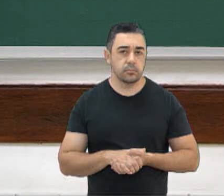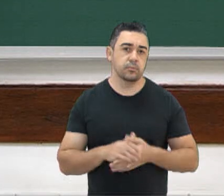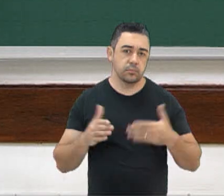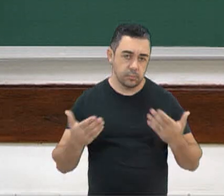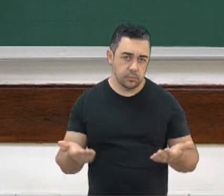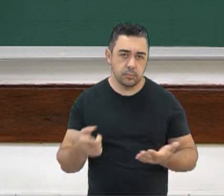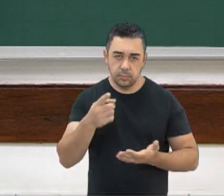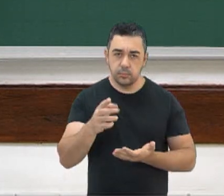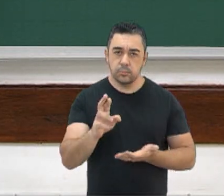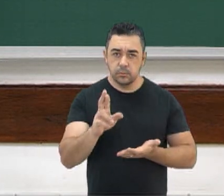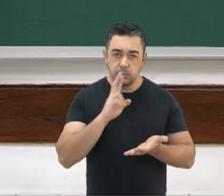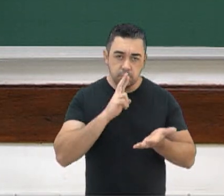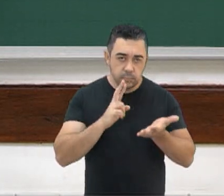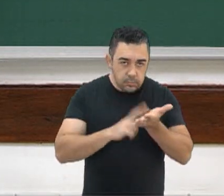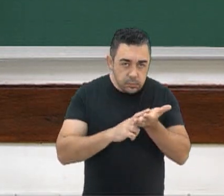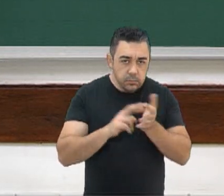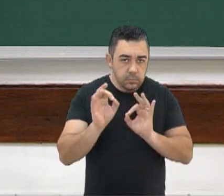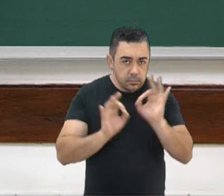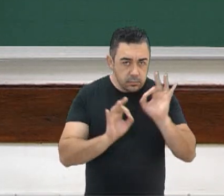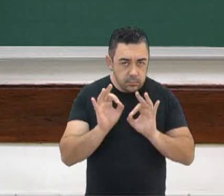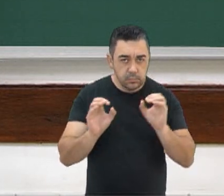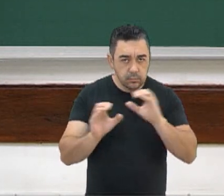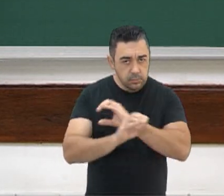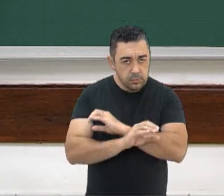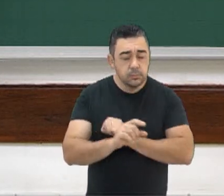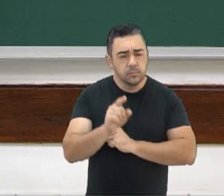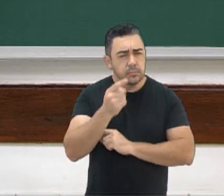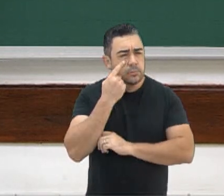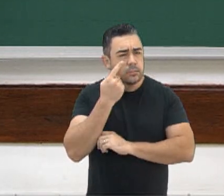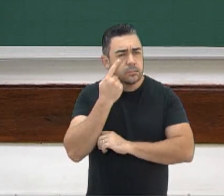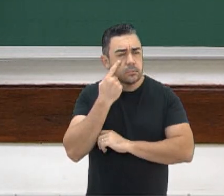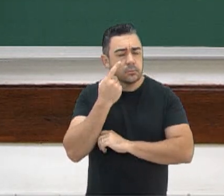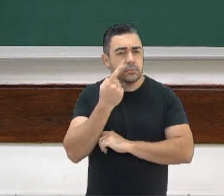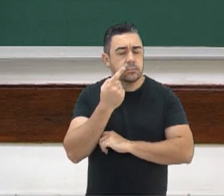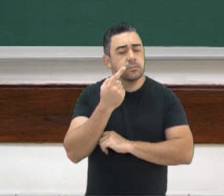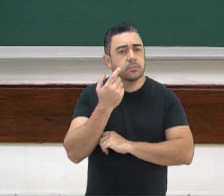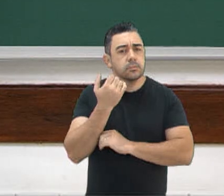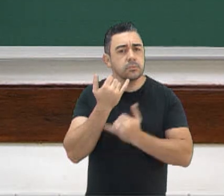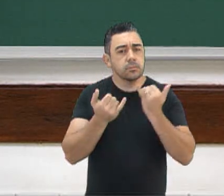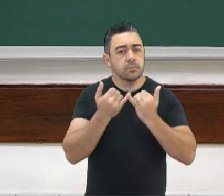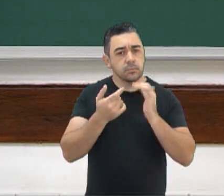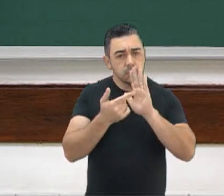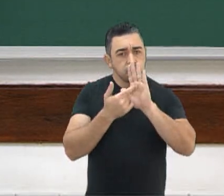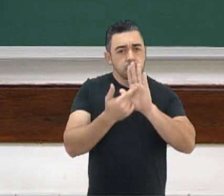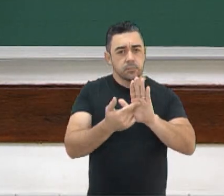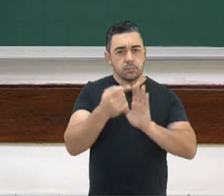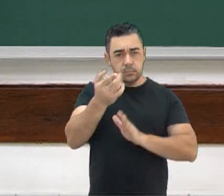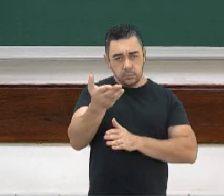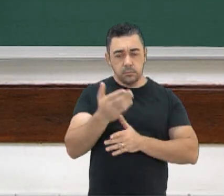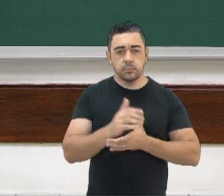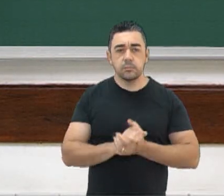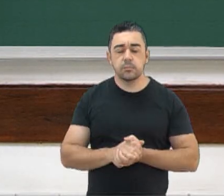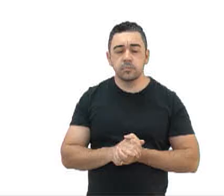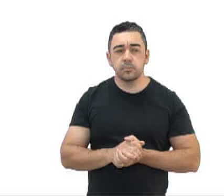Bom, com a sua resposta organizada, vamos ver então se ela se aproxima ao que é apresentado aqui no